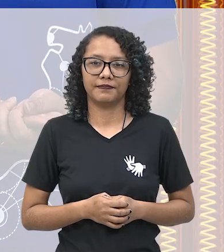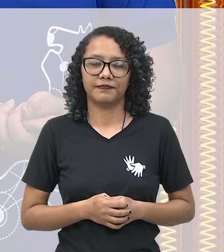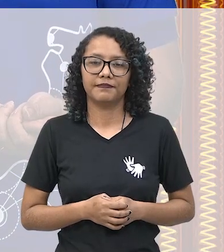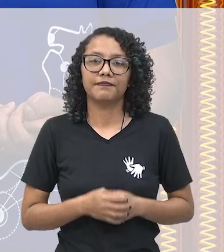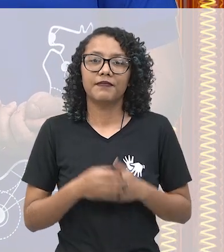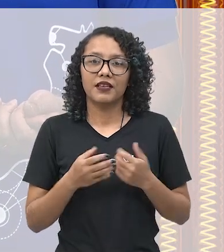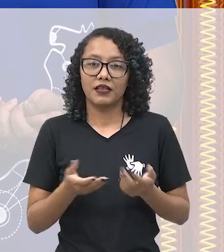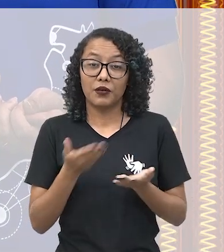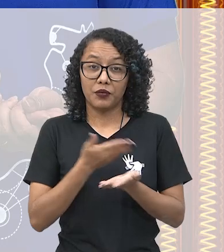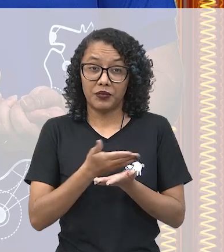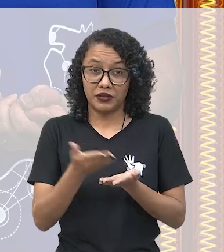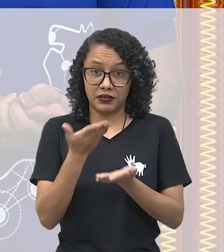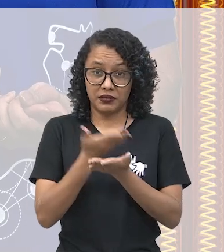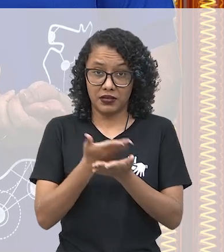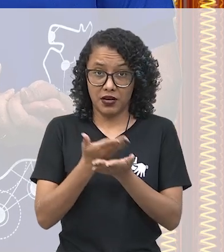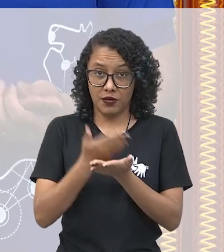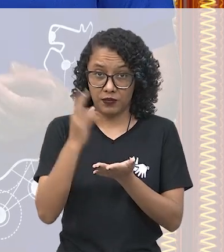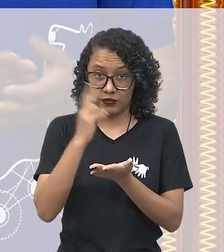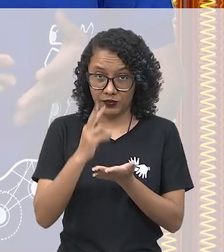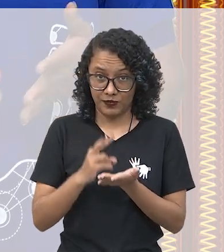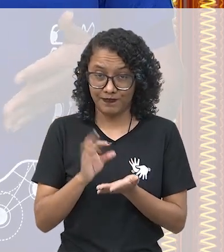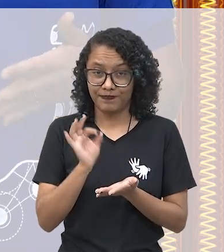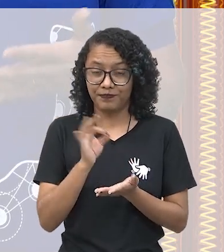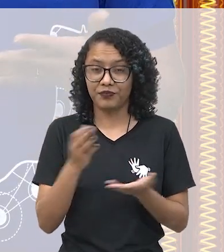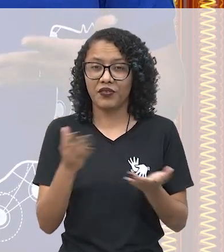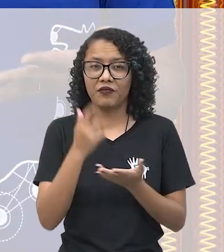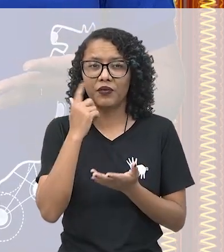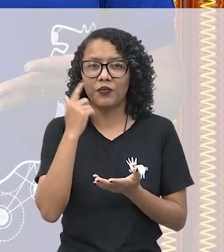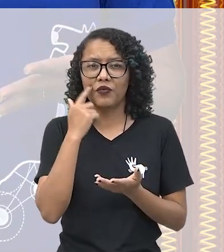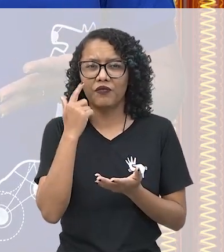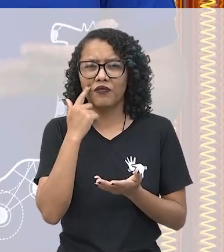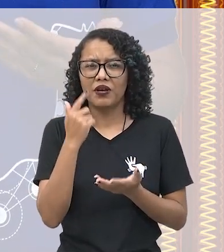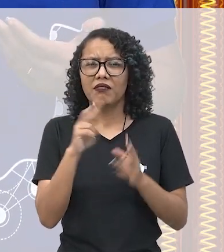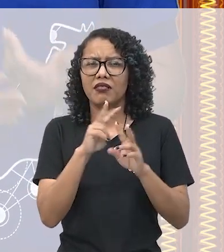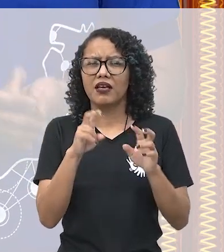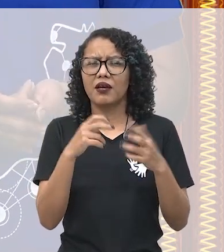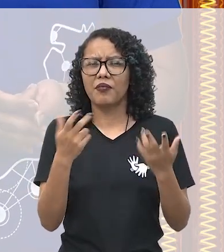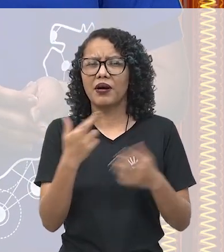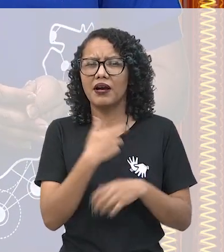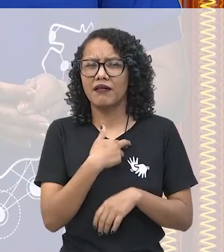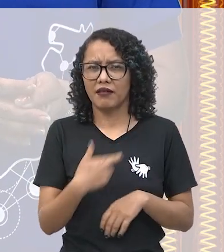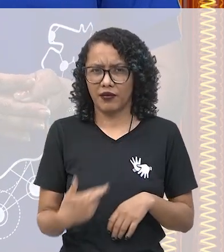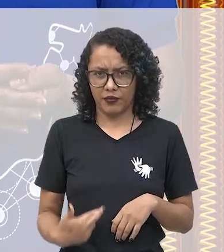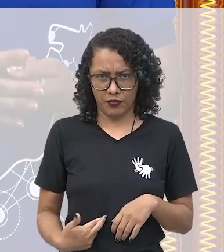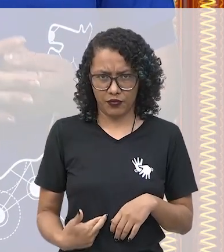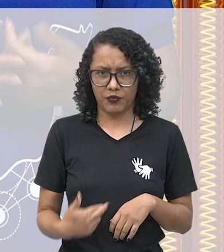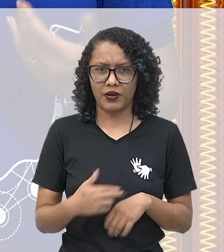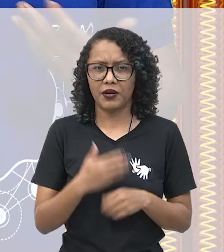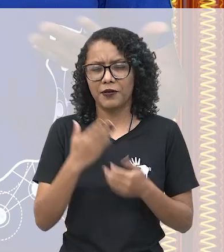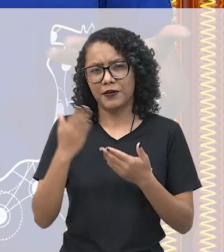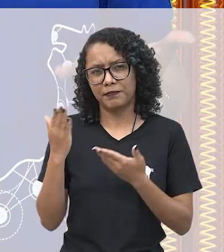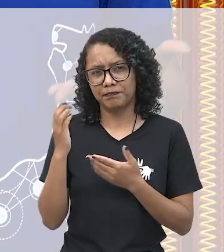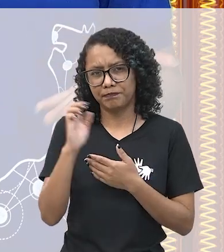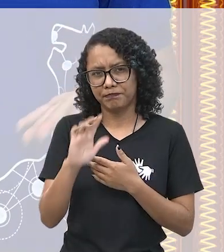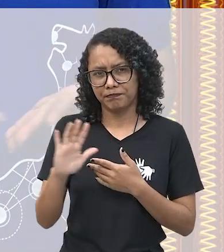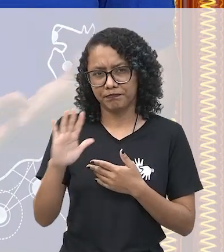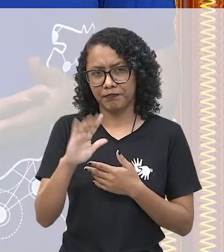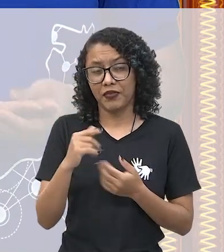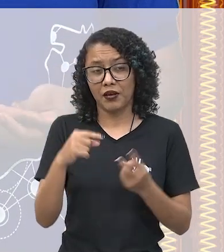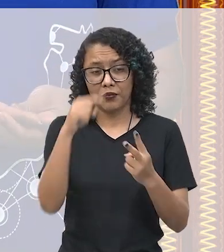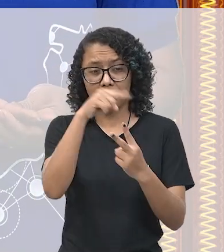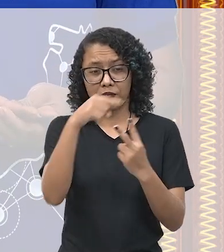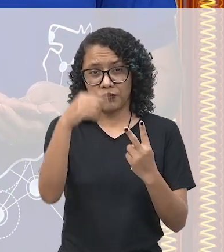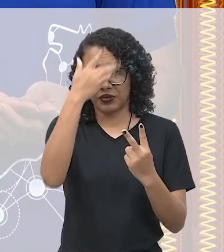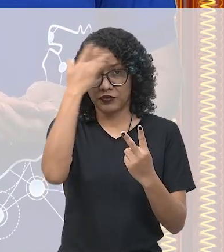Iniciando a mais uma aula de História, vamos verificar a República da Espada. Observe aqui ao meu lado que nós trouxemos duas